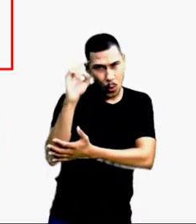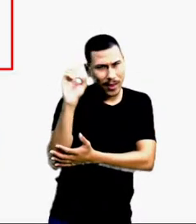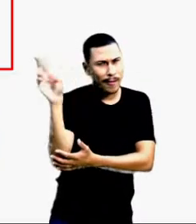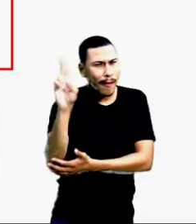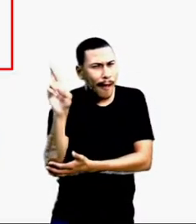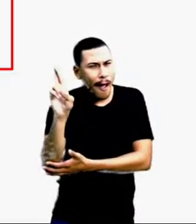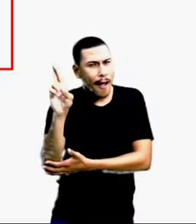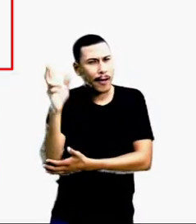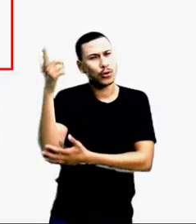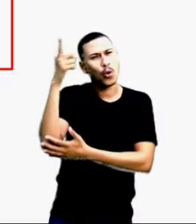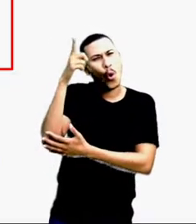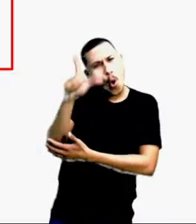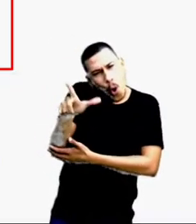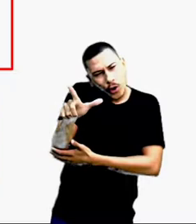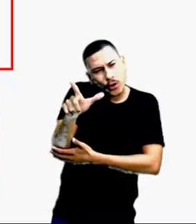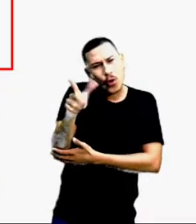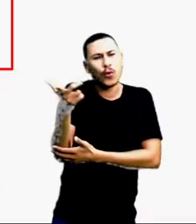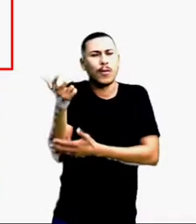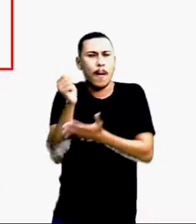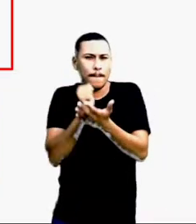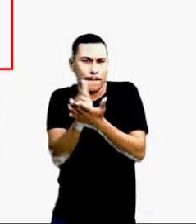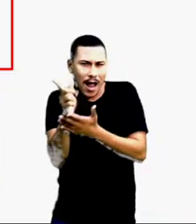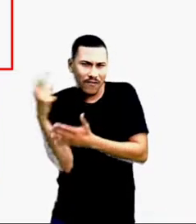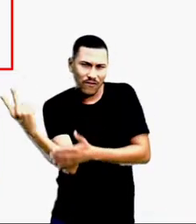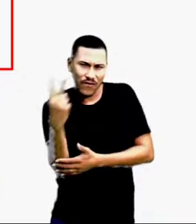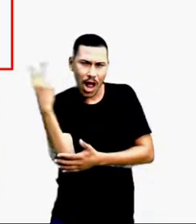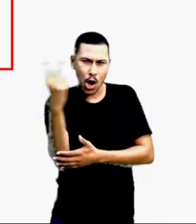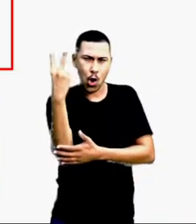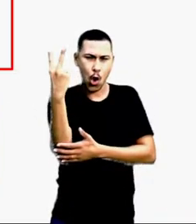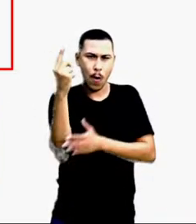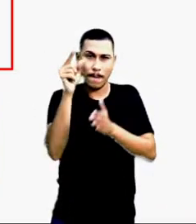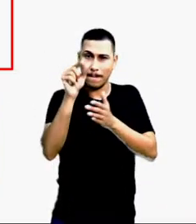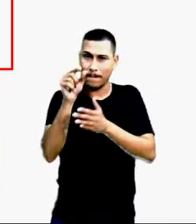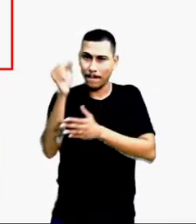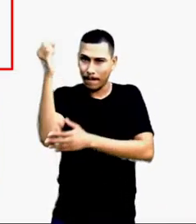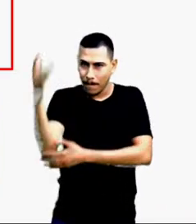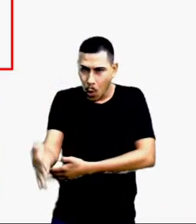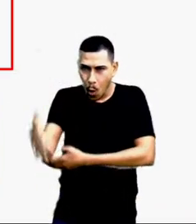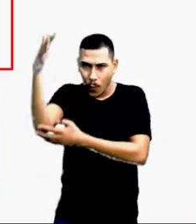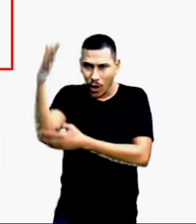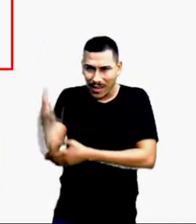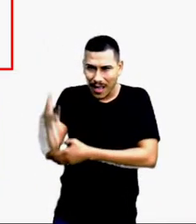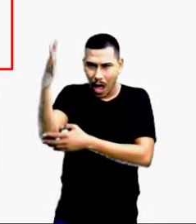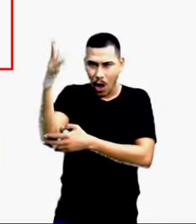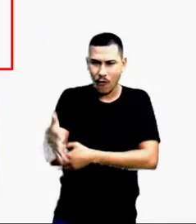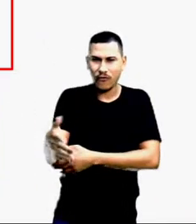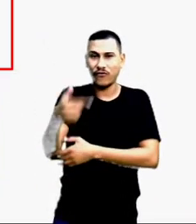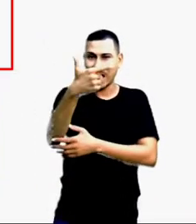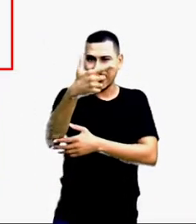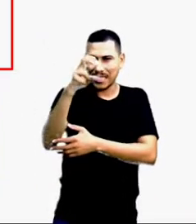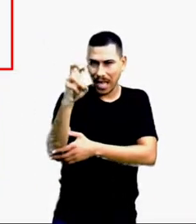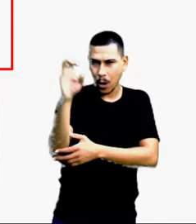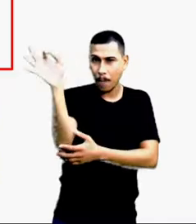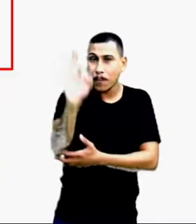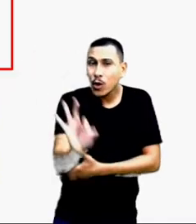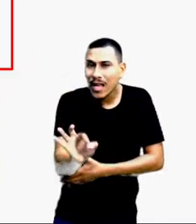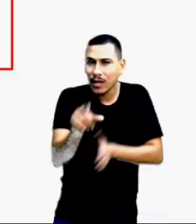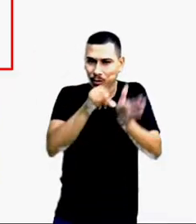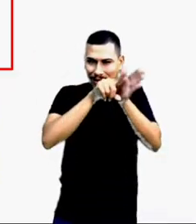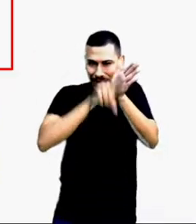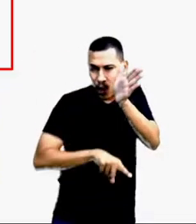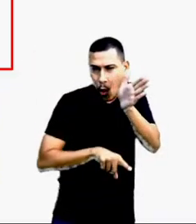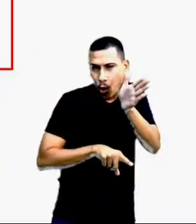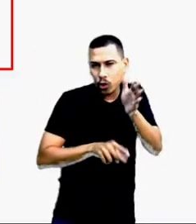tem o outro preço promocional seria o preço com vinte por cento de dez Oi e aí